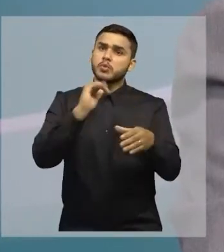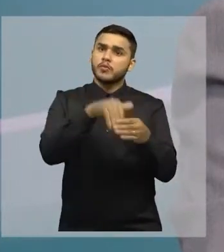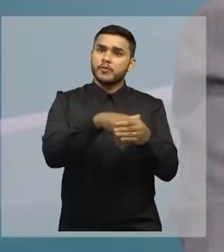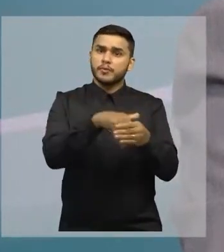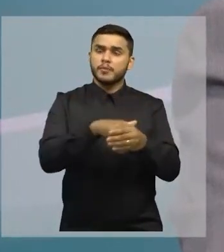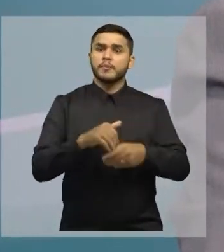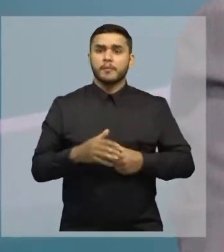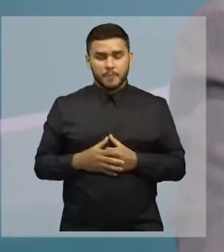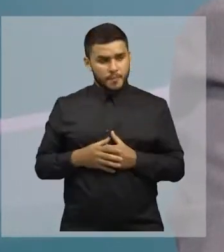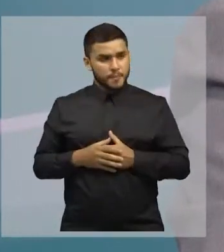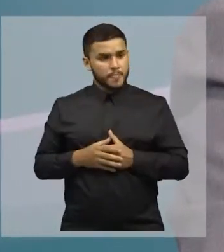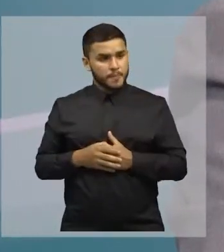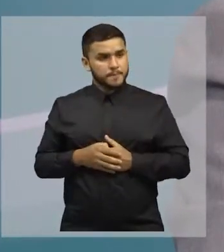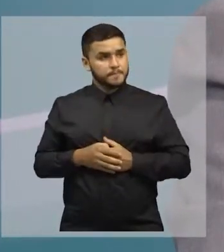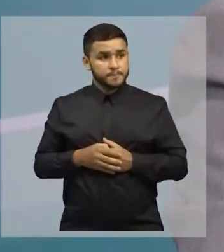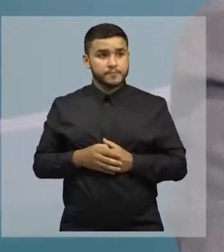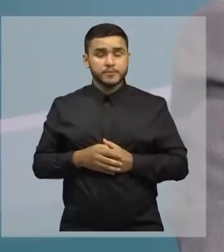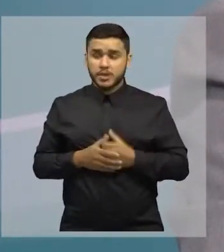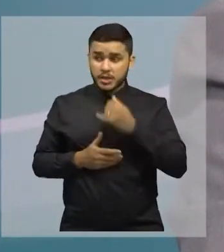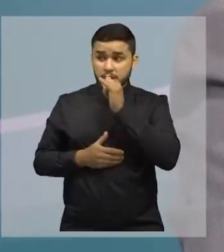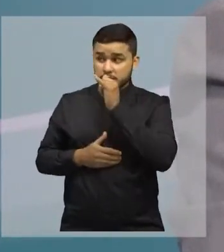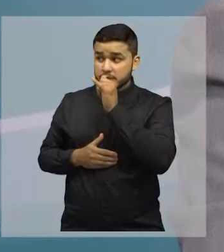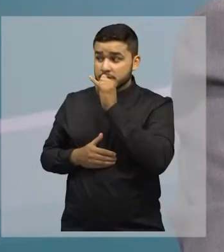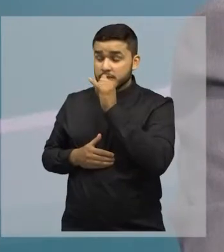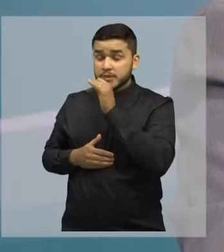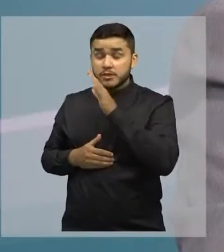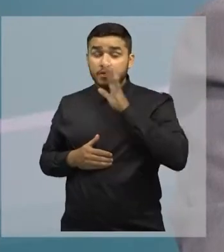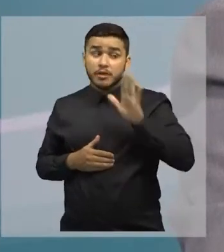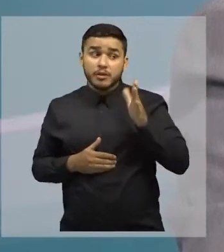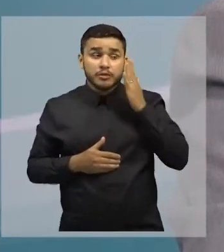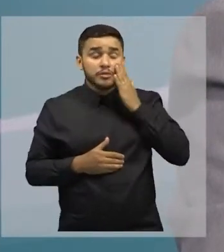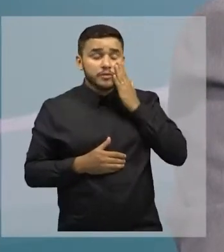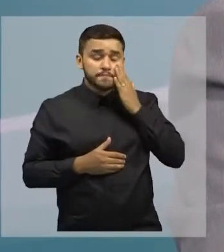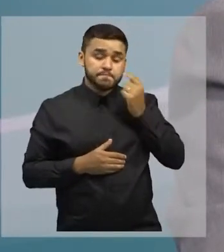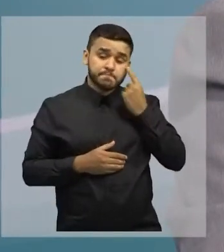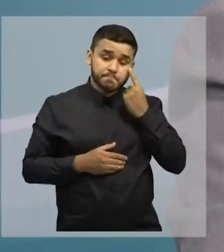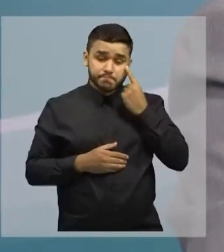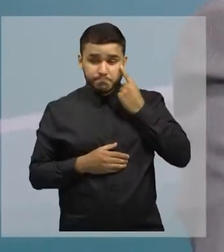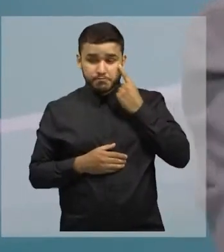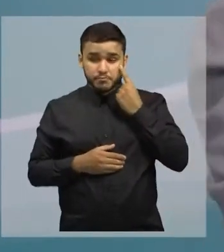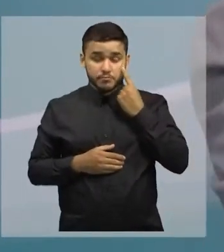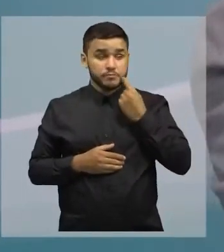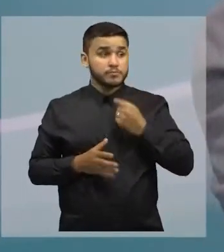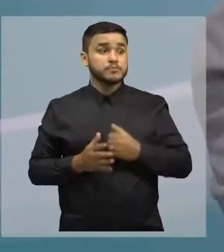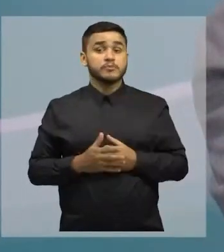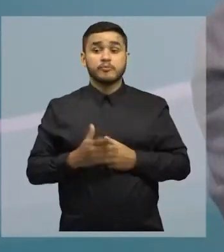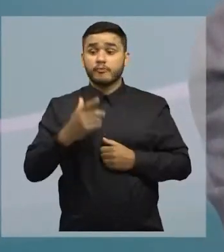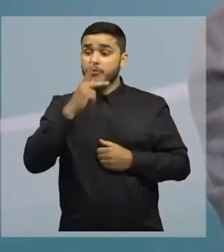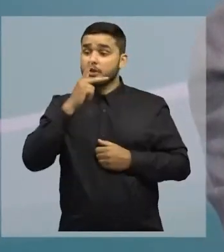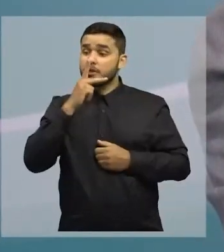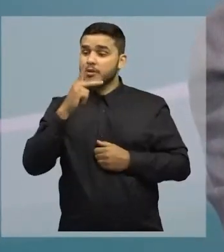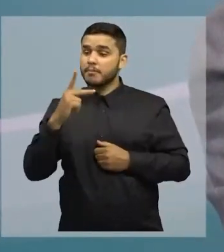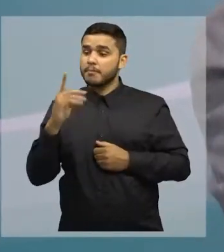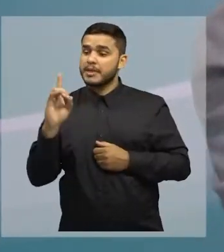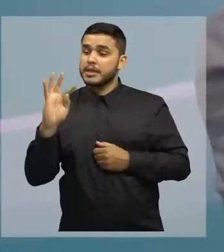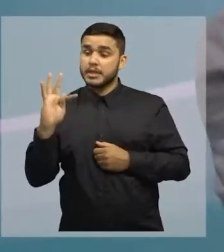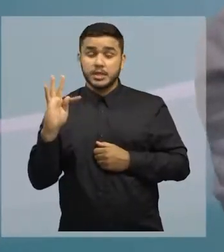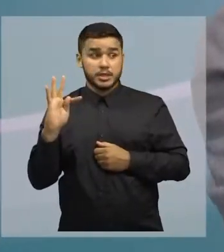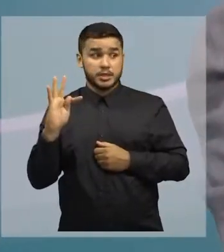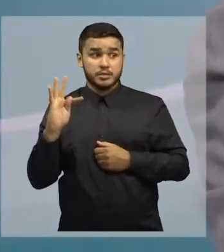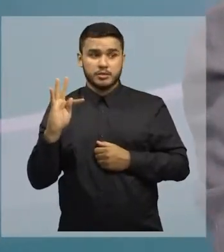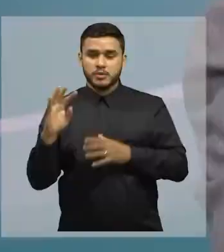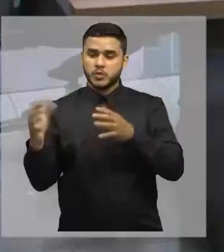Agora, acredito que se houver o lançamento de um candidato do prefeito com